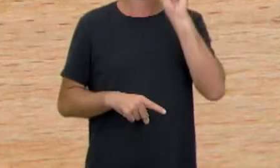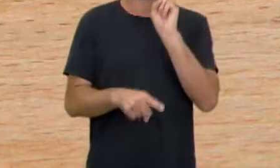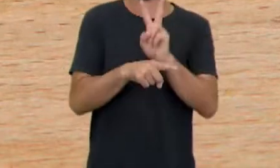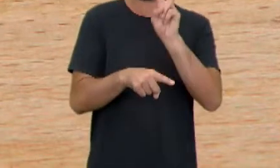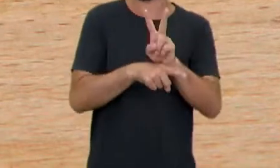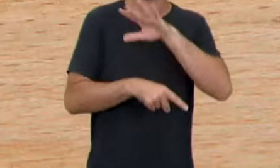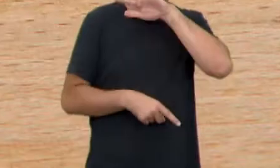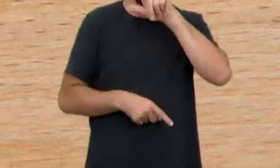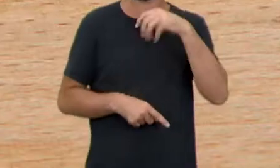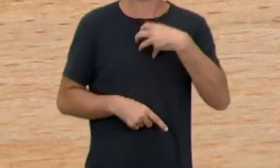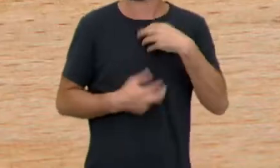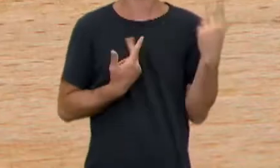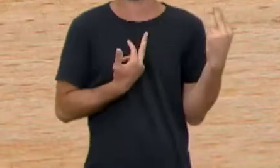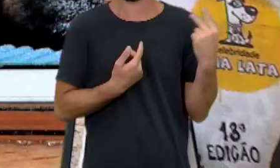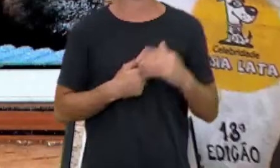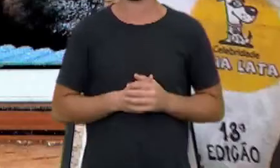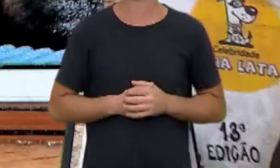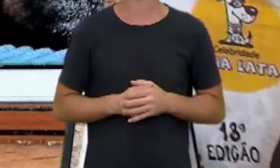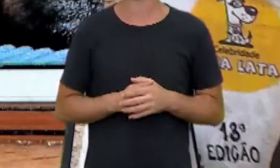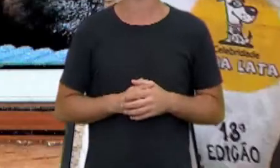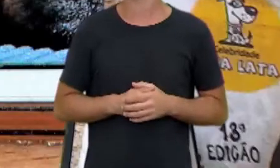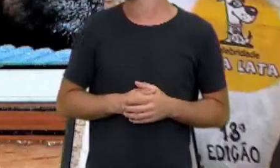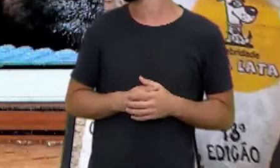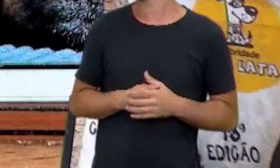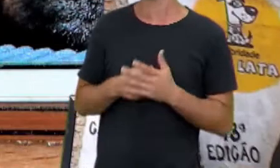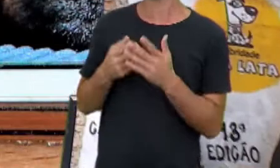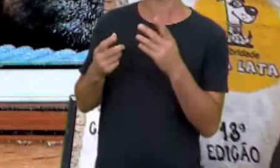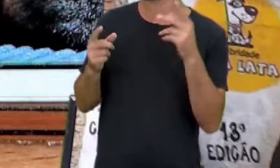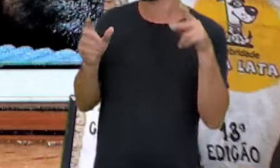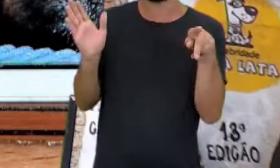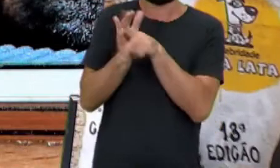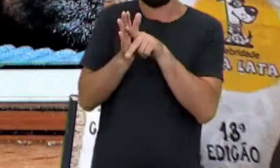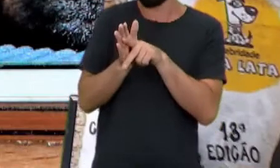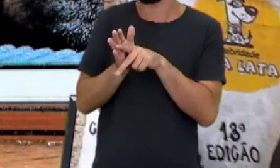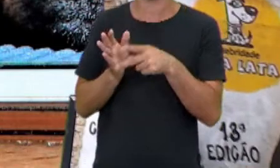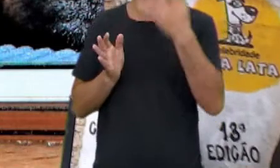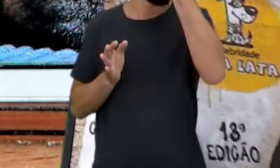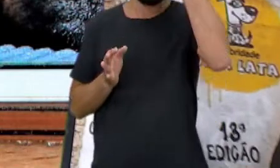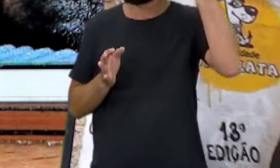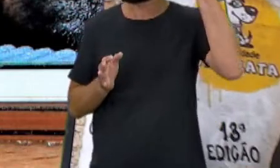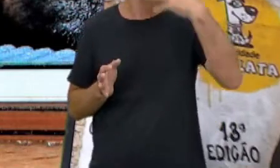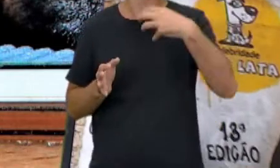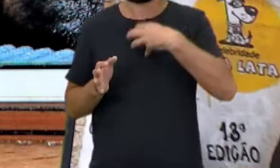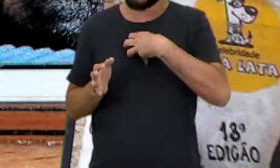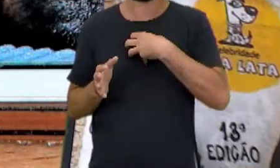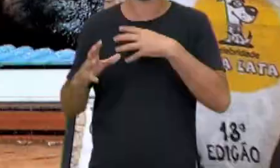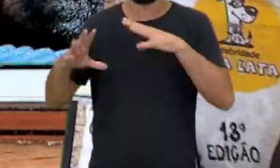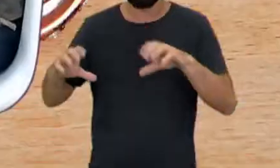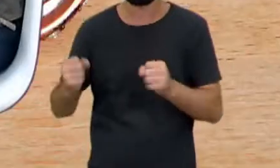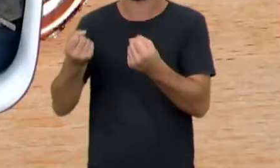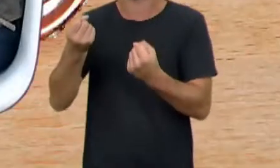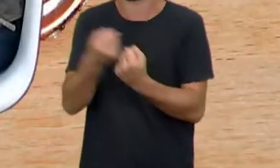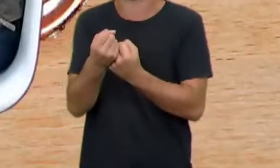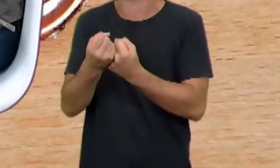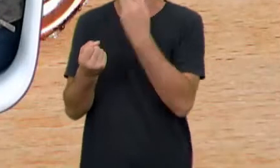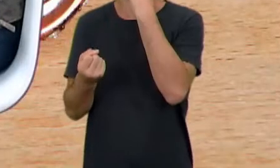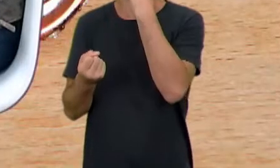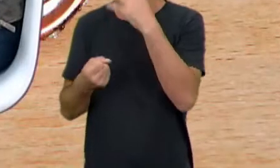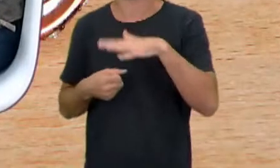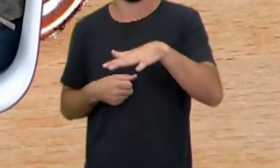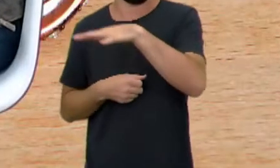disso, sabe, assim, dessa visão. Faz parte do que é a persona com relação à Celebridade Vira-Lata, né? Sim, é de um